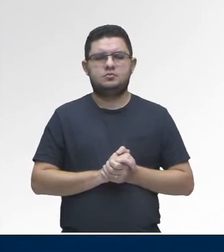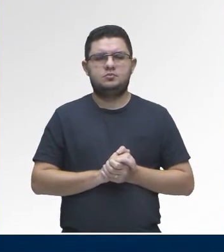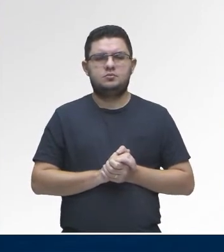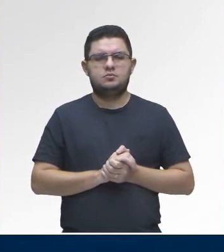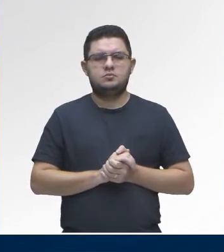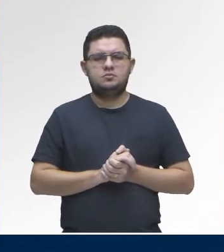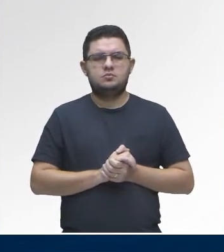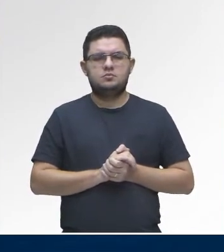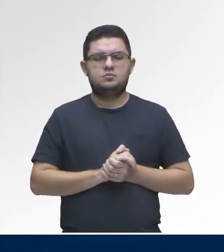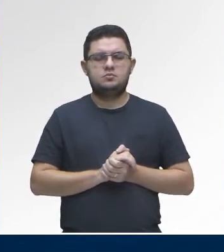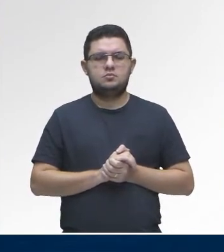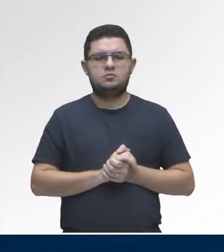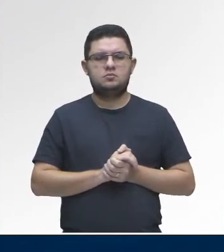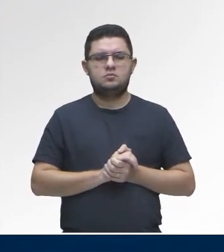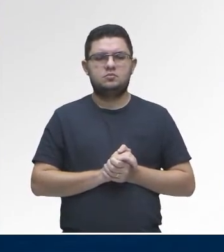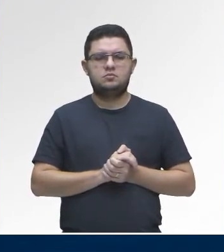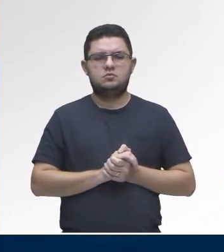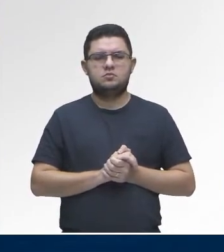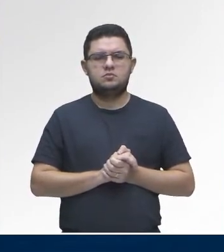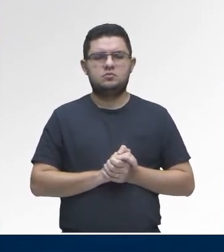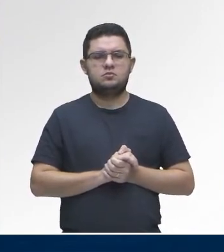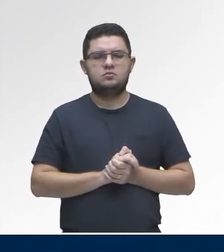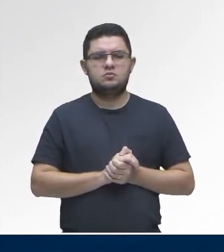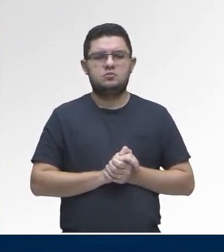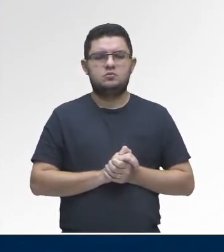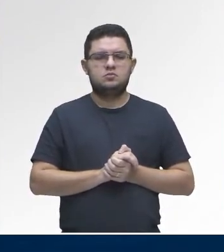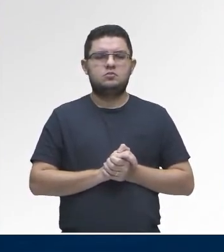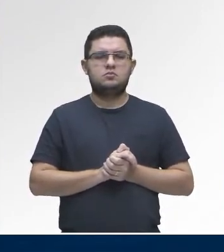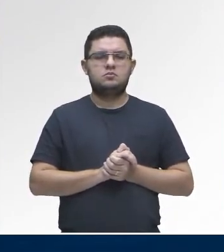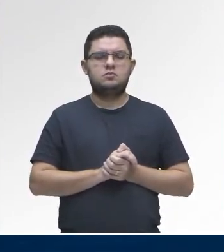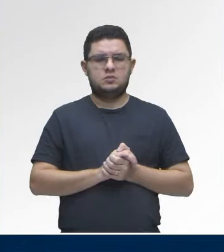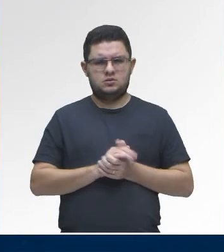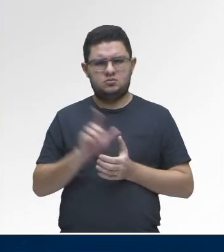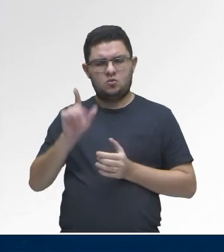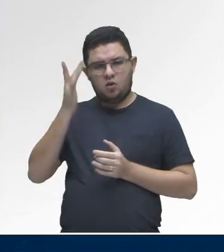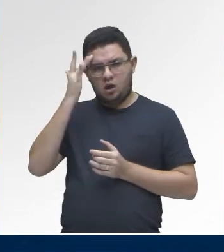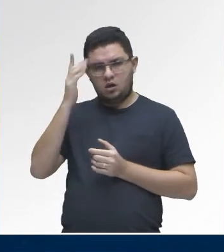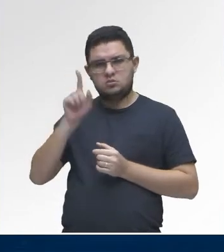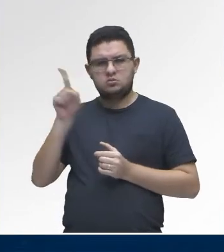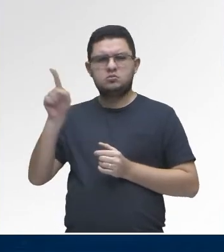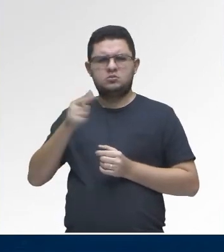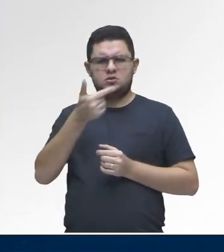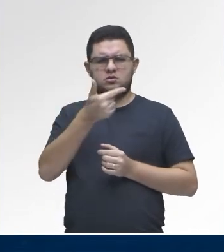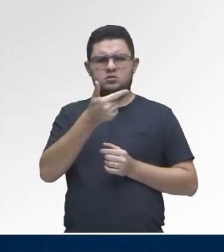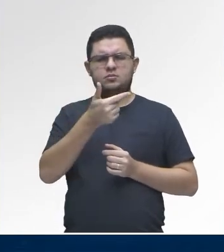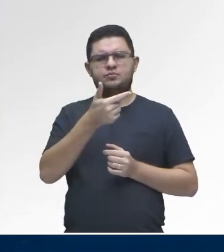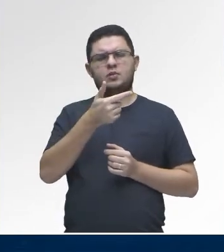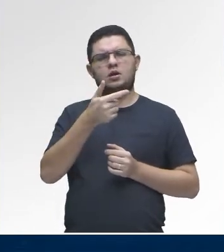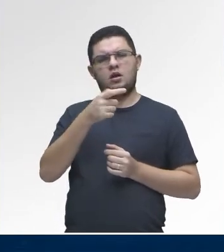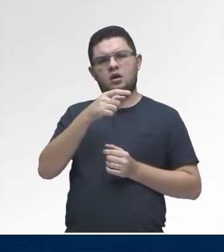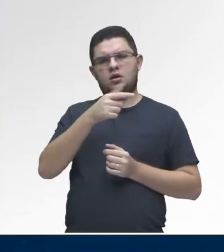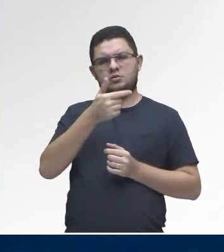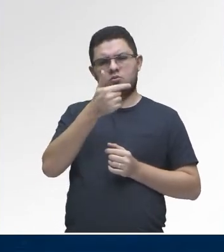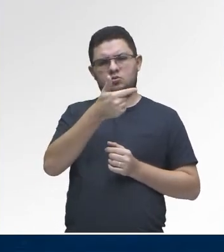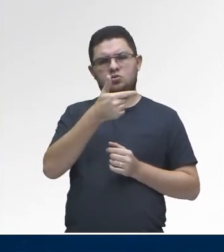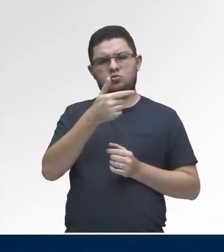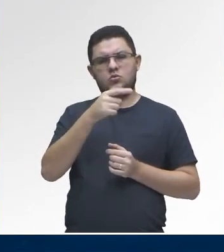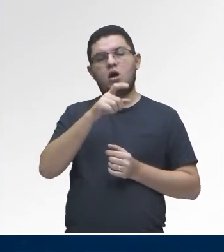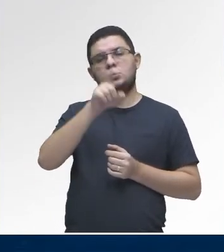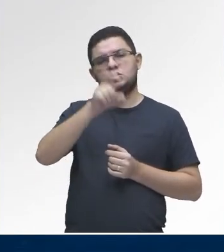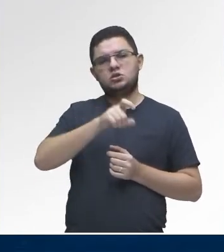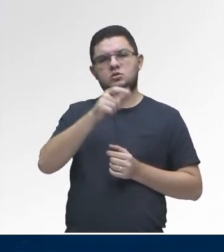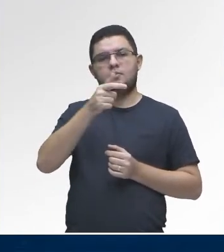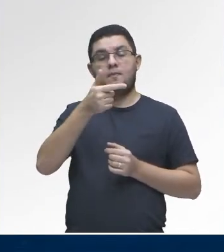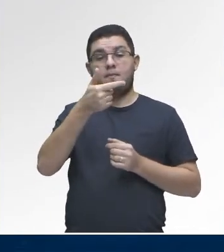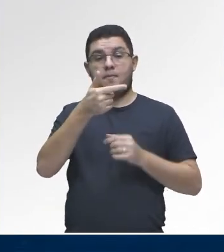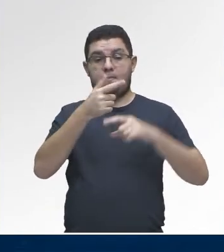5. Será se essa igualdade que eu estou afirmando aqui, ela é verdadeira